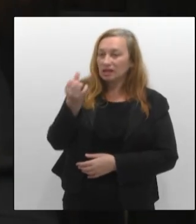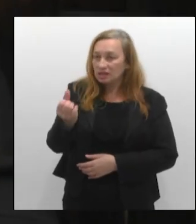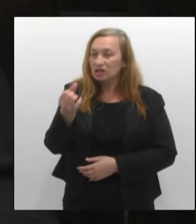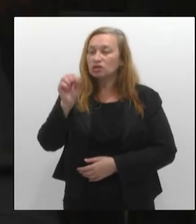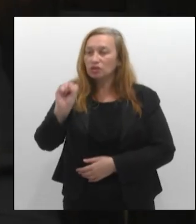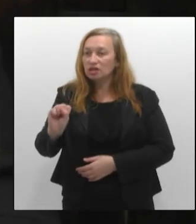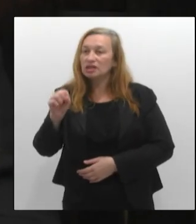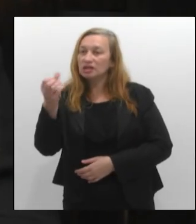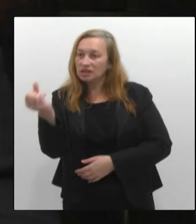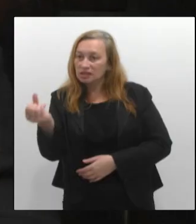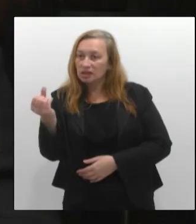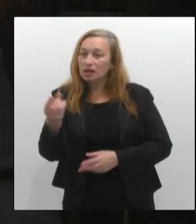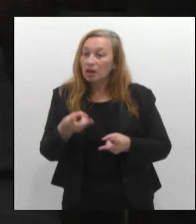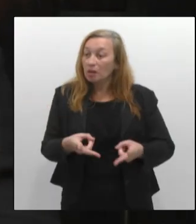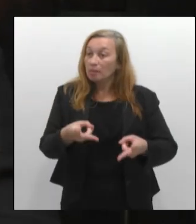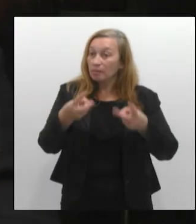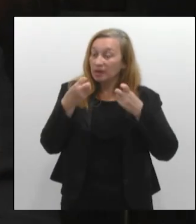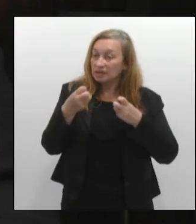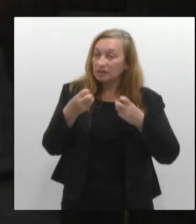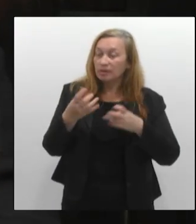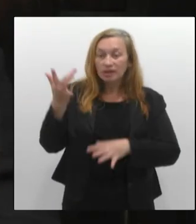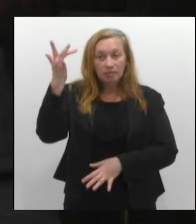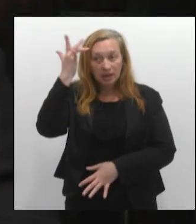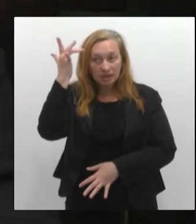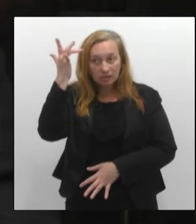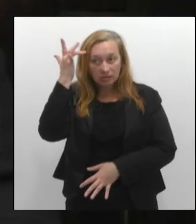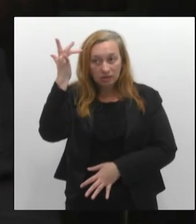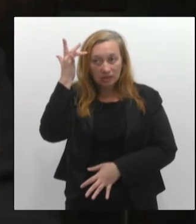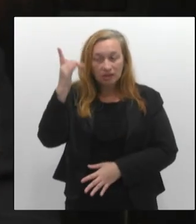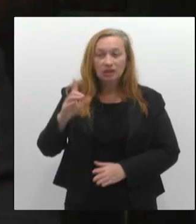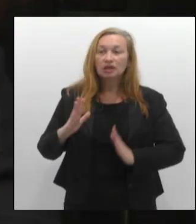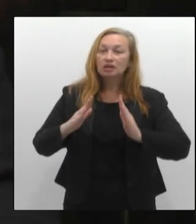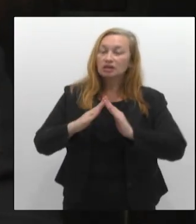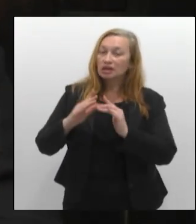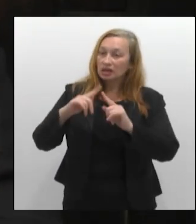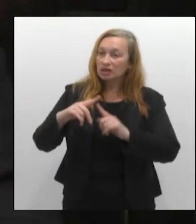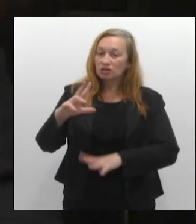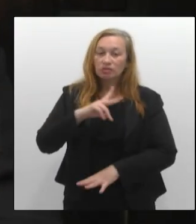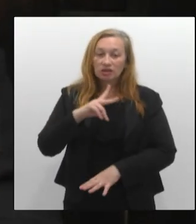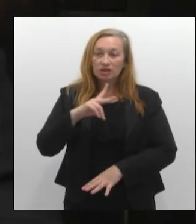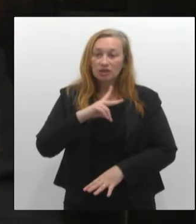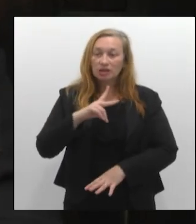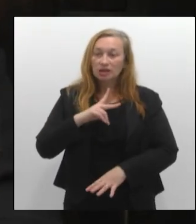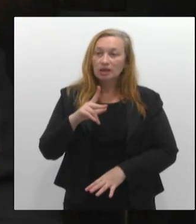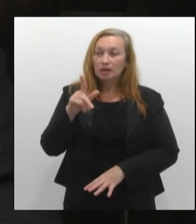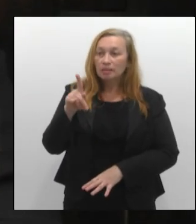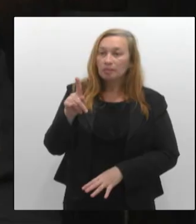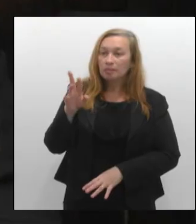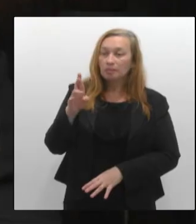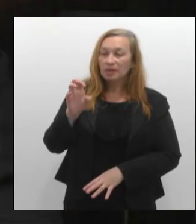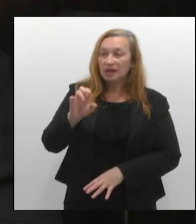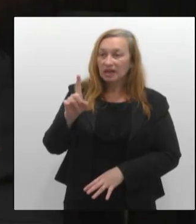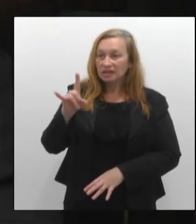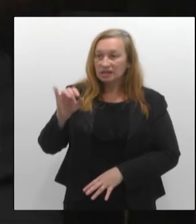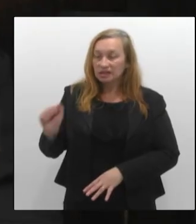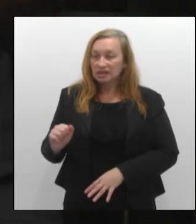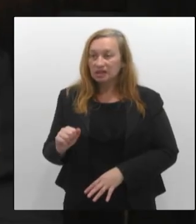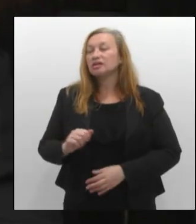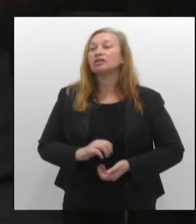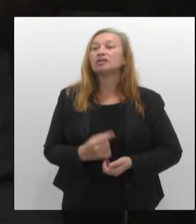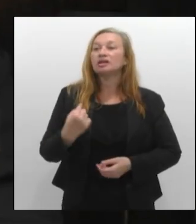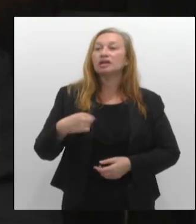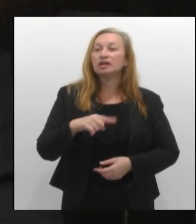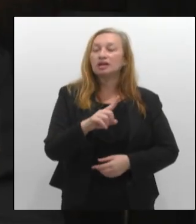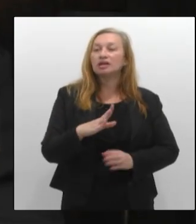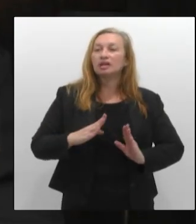1676, percebendo-se a maturidade da nossa igreja particular, a antiga prelazia é elevada à condição de diocese.